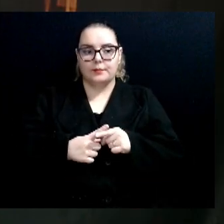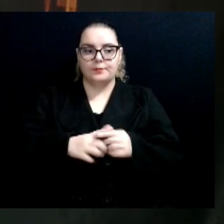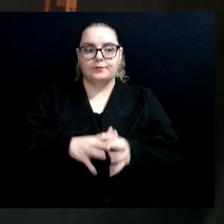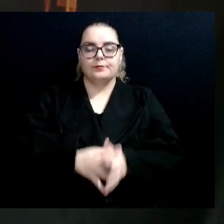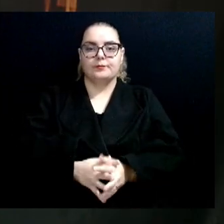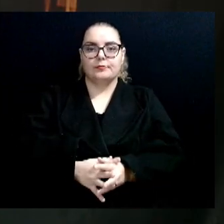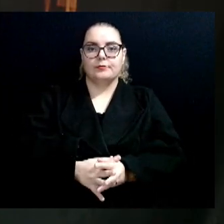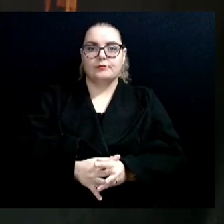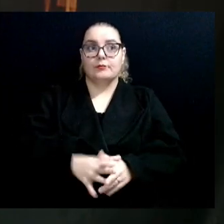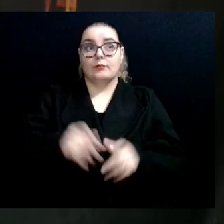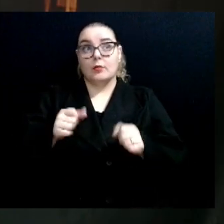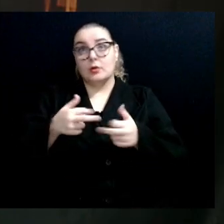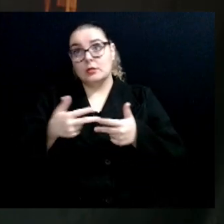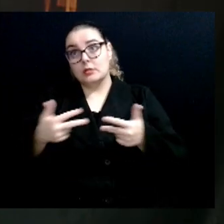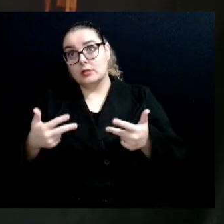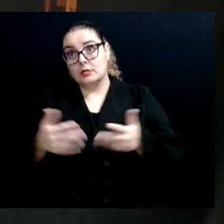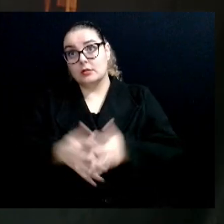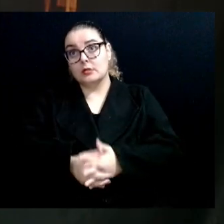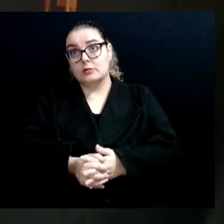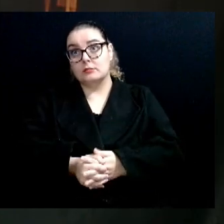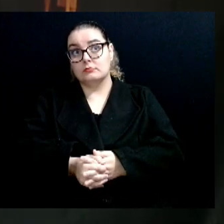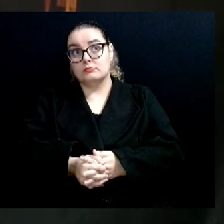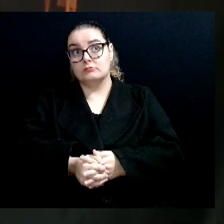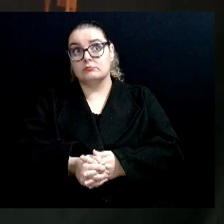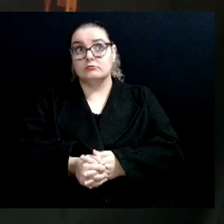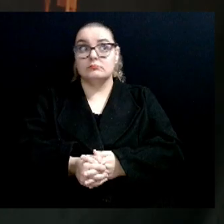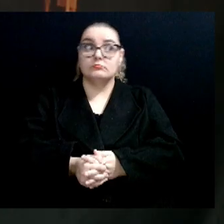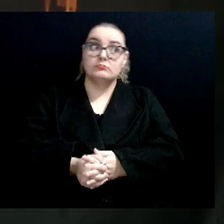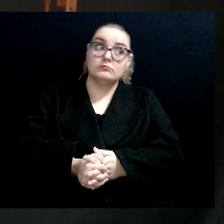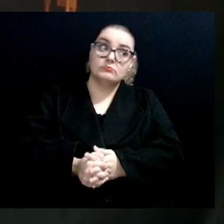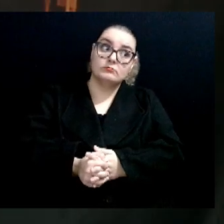algo que não seja